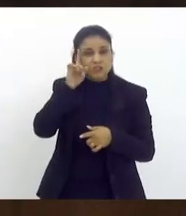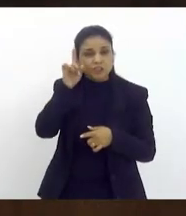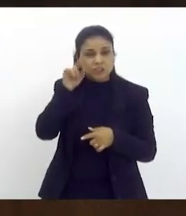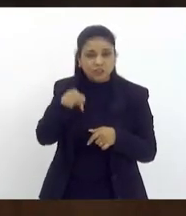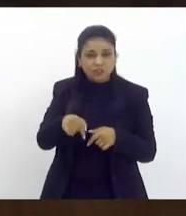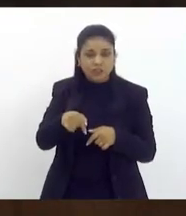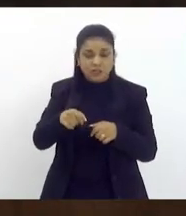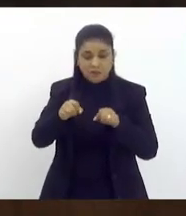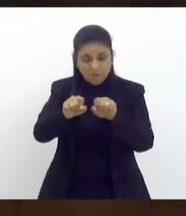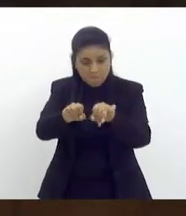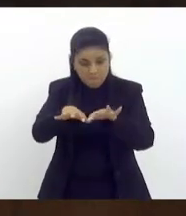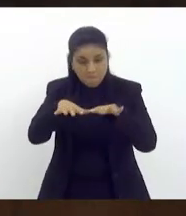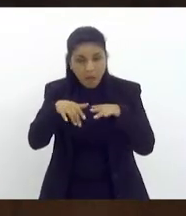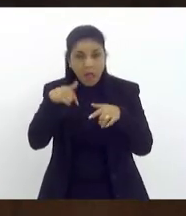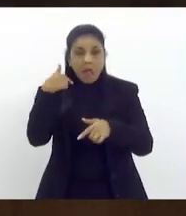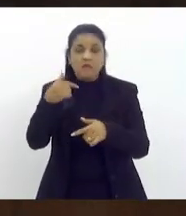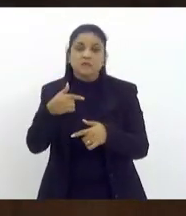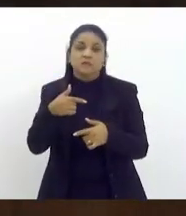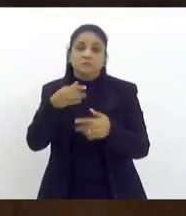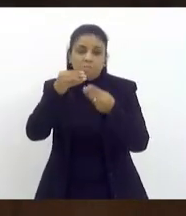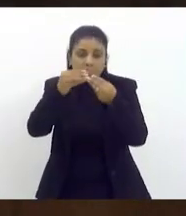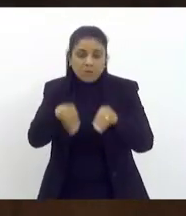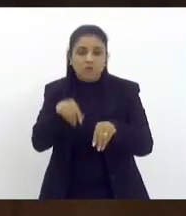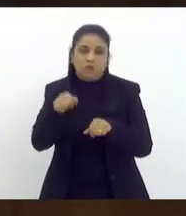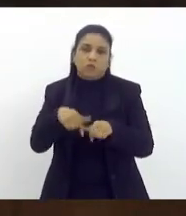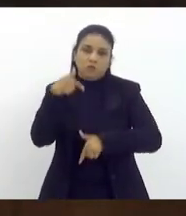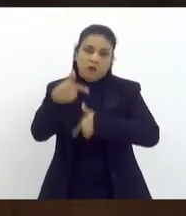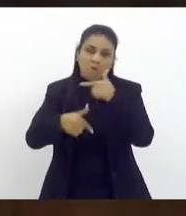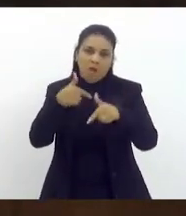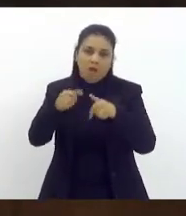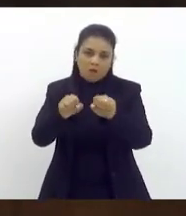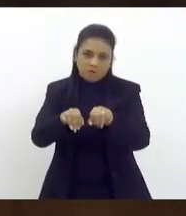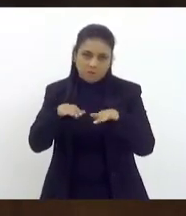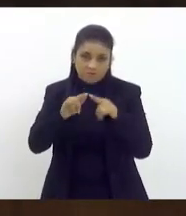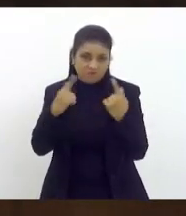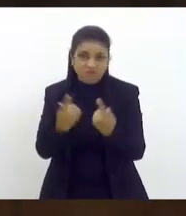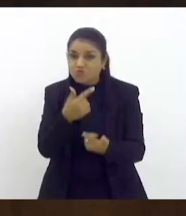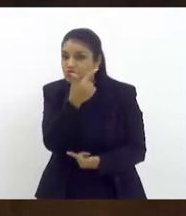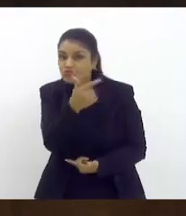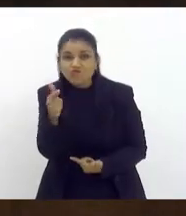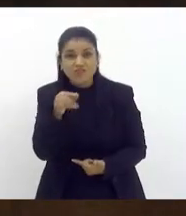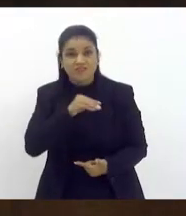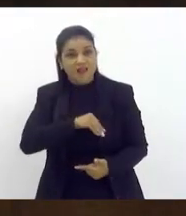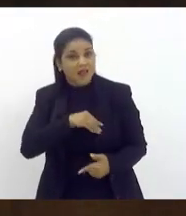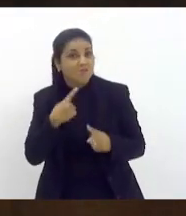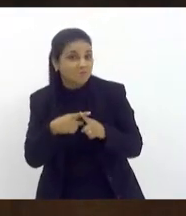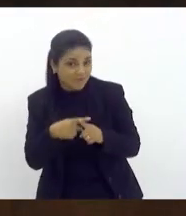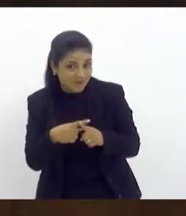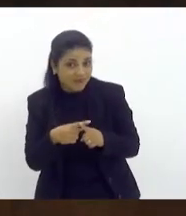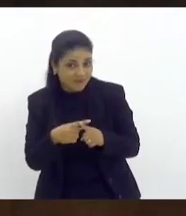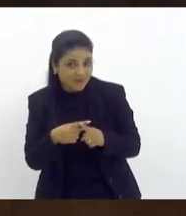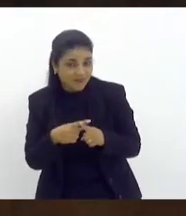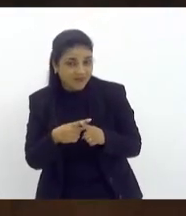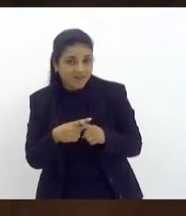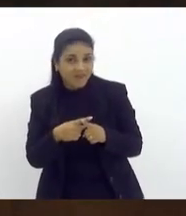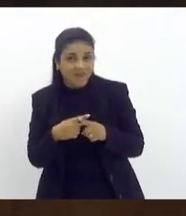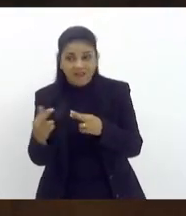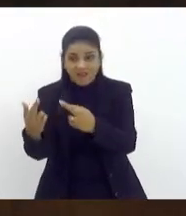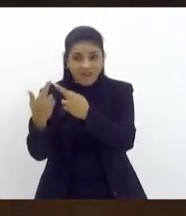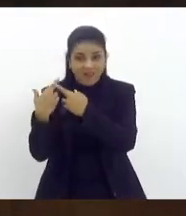Parlamento e afetavam os trabalhos da sua casa sabe por quê Porque não tinha salário e por quem responsavelmente